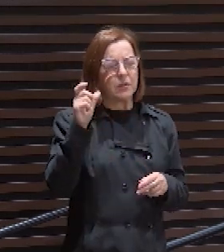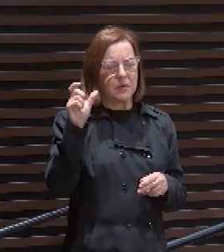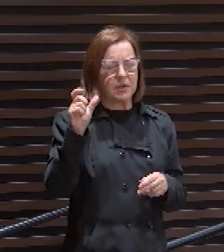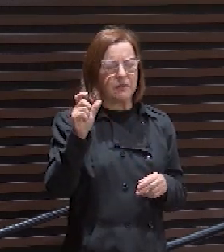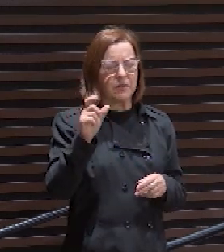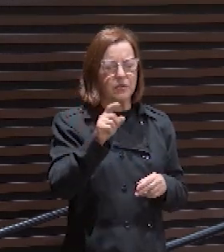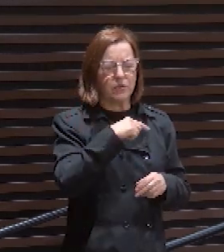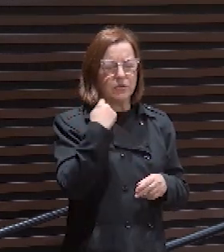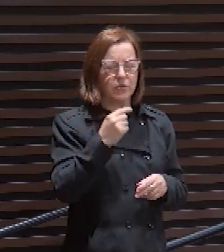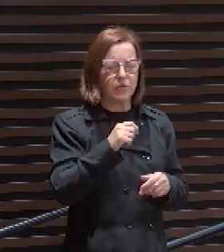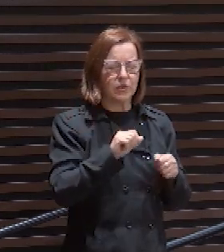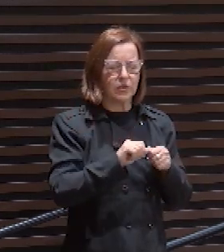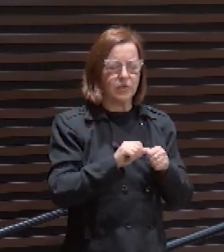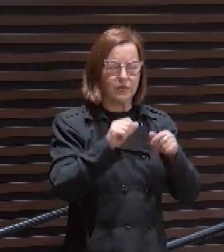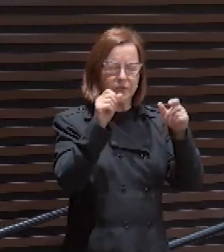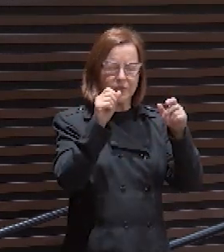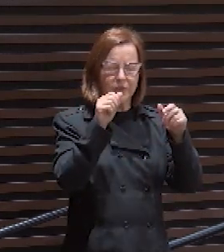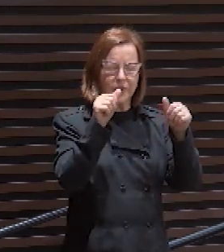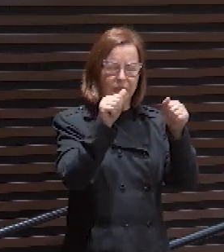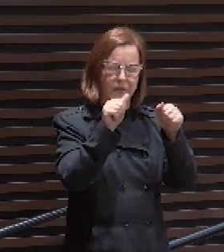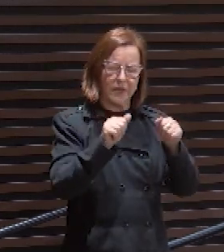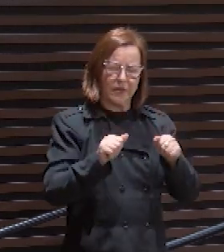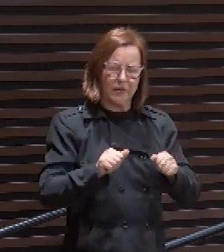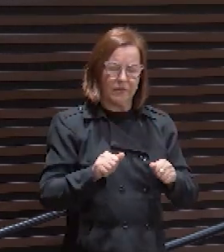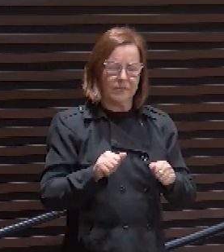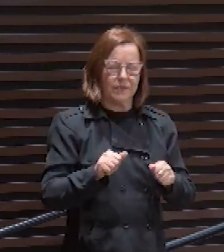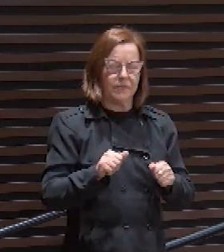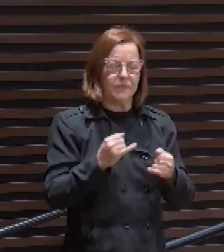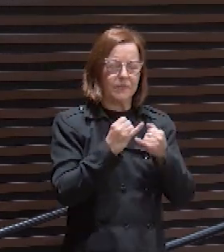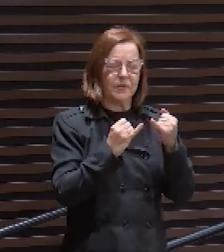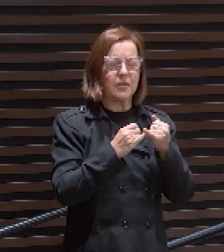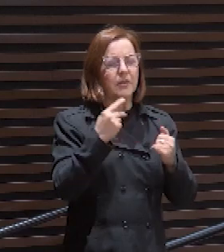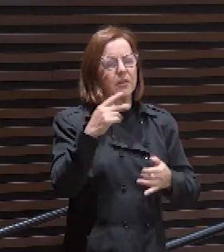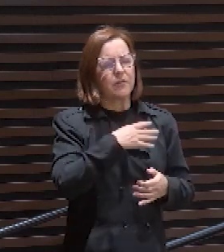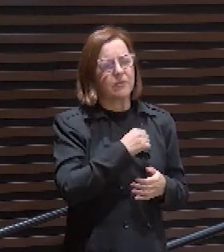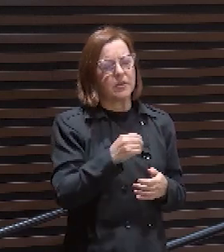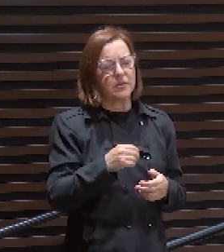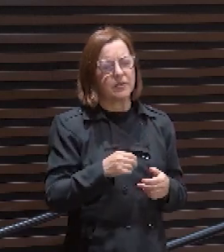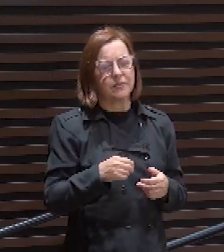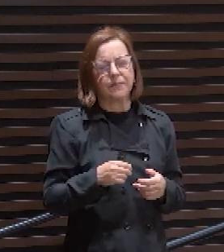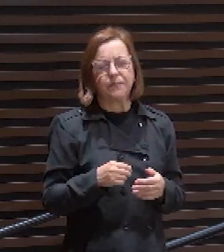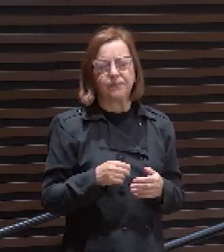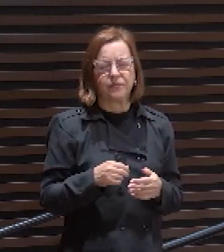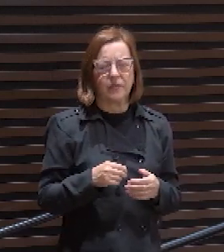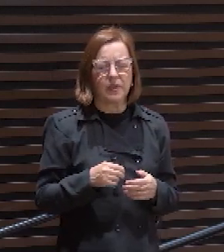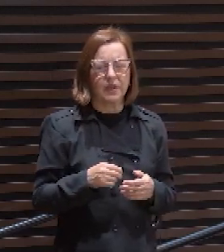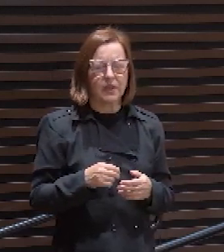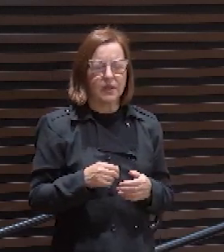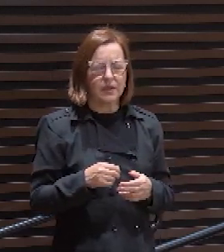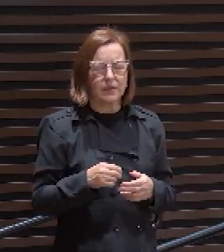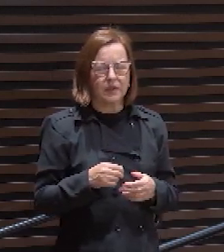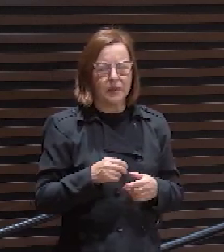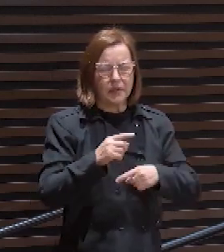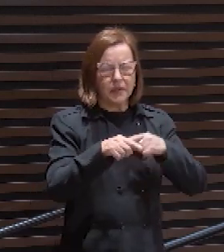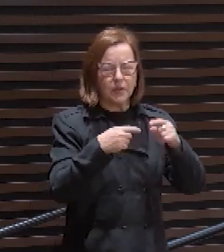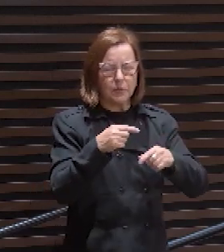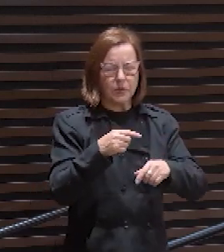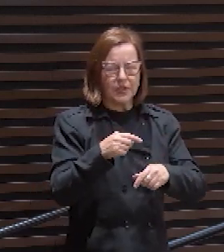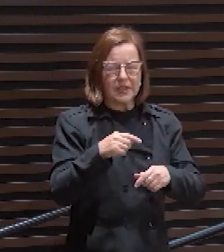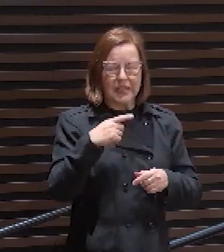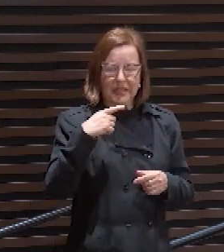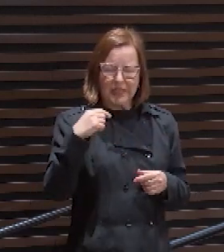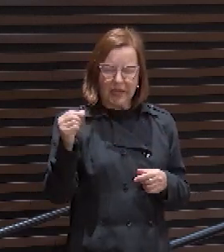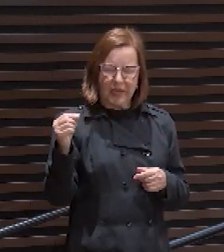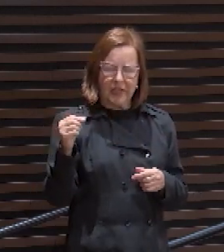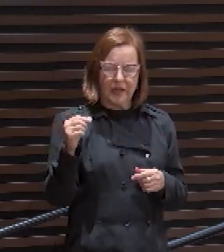à imagem e semelhança do Teu Filho. E que assim que este momento de reunião acabar, assim que nós formos lá para fora e começarmos